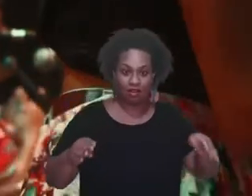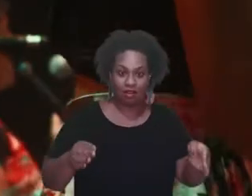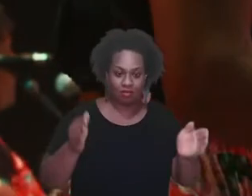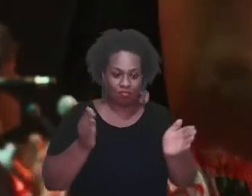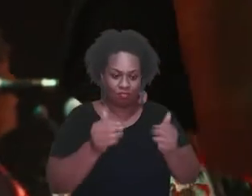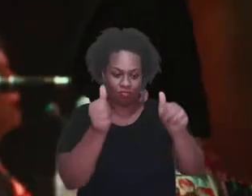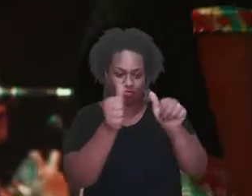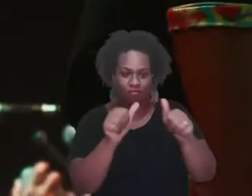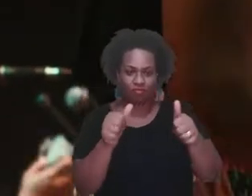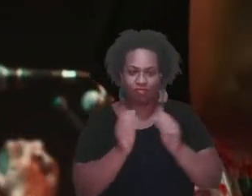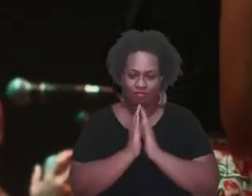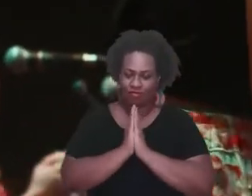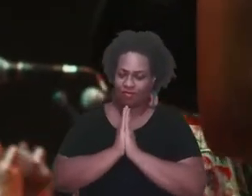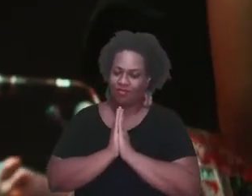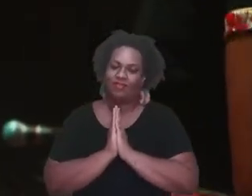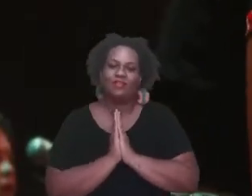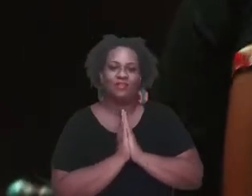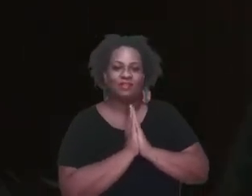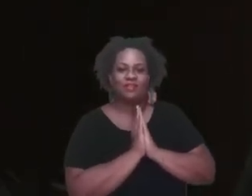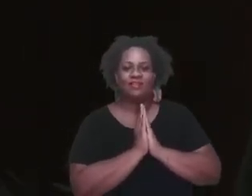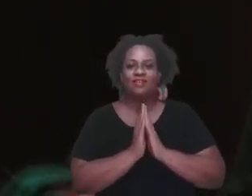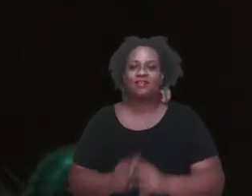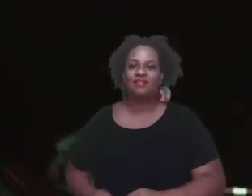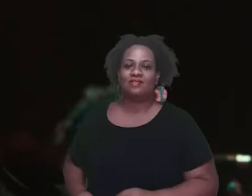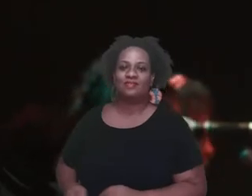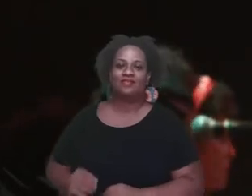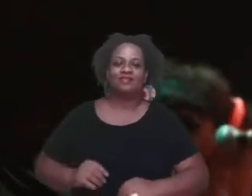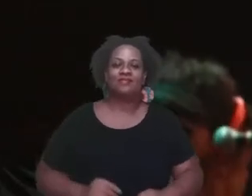E era uma mesinha para botar Nossa Senhora